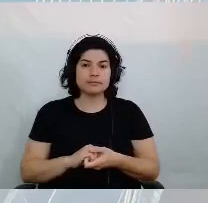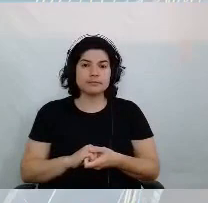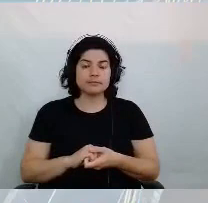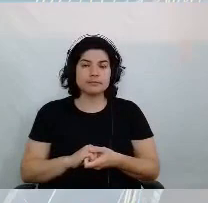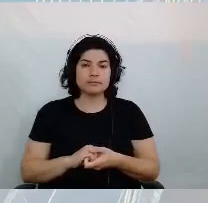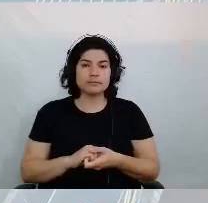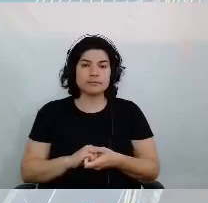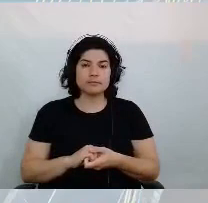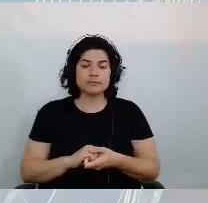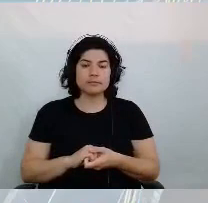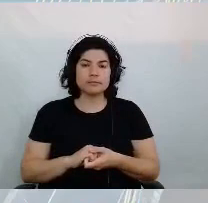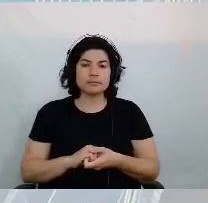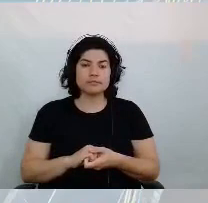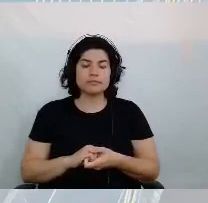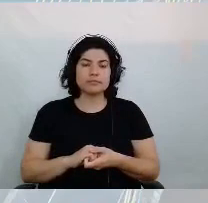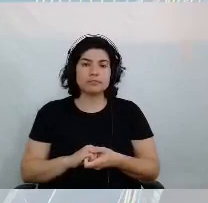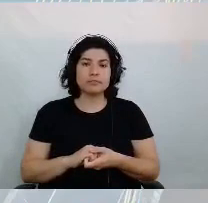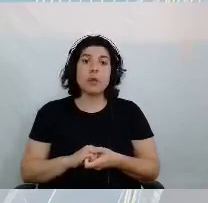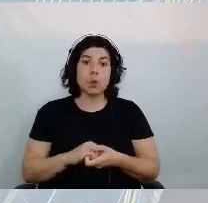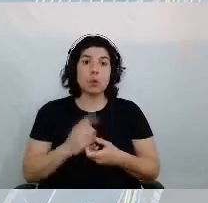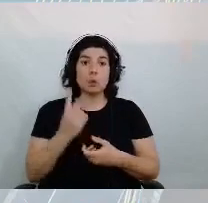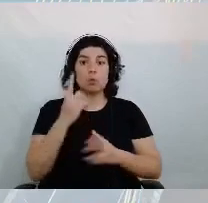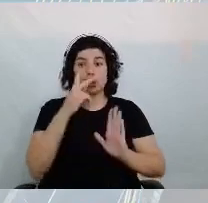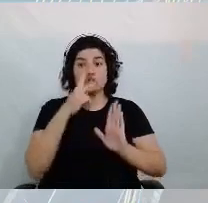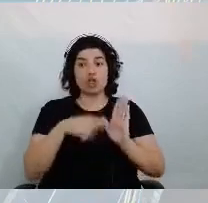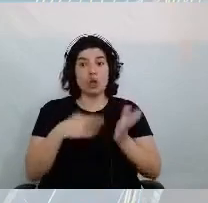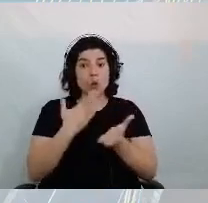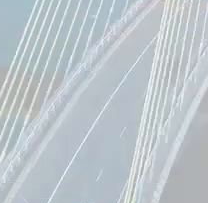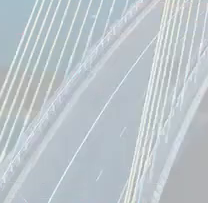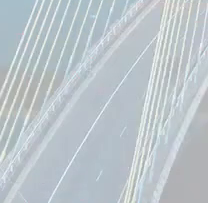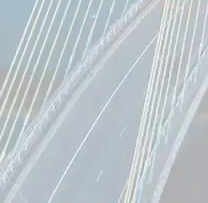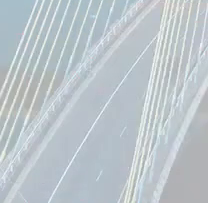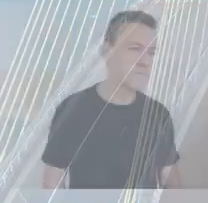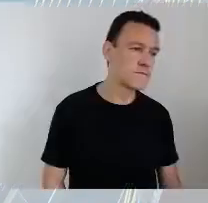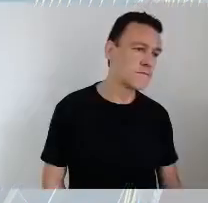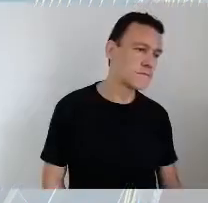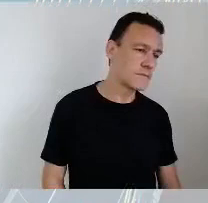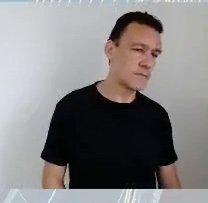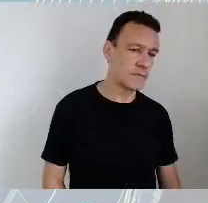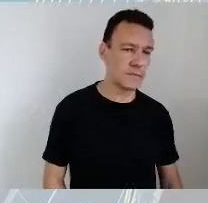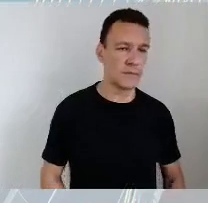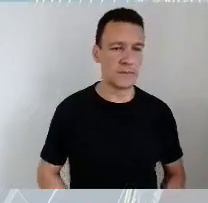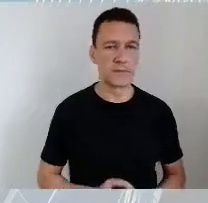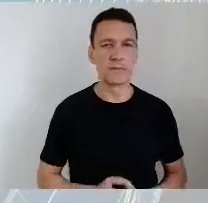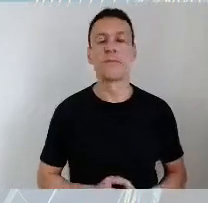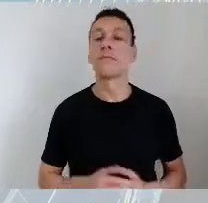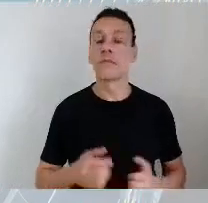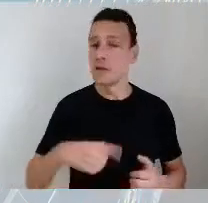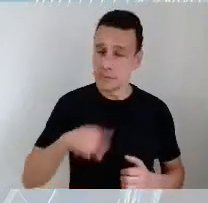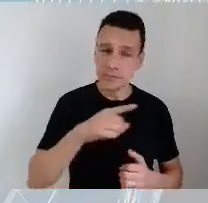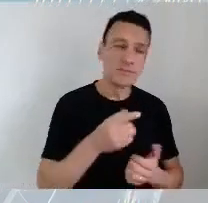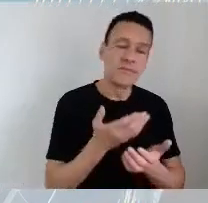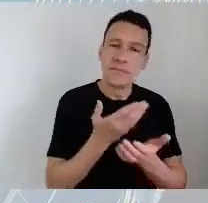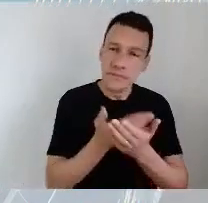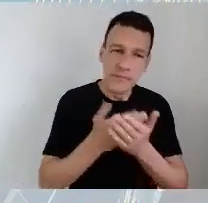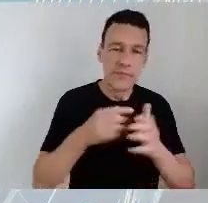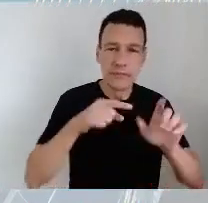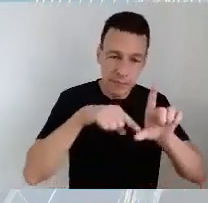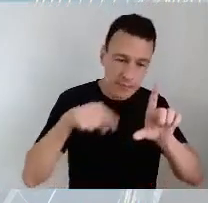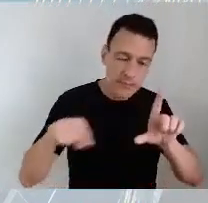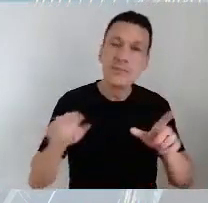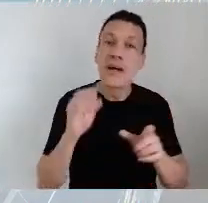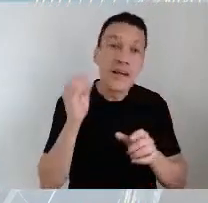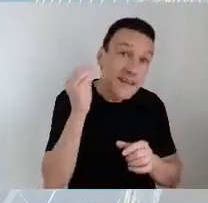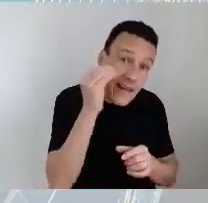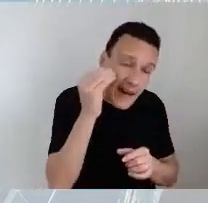por conta de um projeto, eu comecei a estudar um pouco mais sobre métricas para poder aplicar nos testes que eu fiz e unir ali